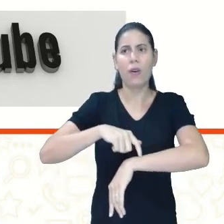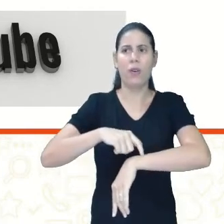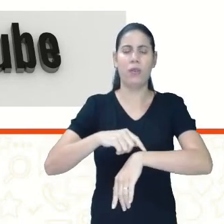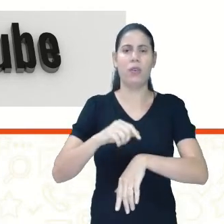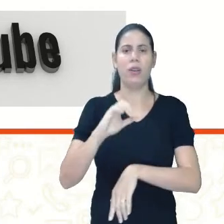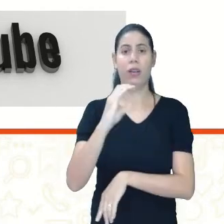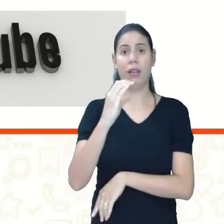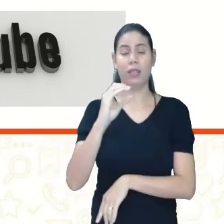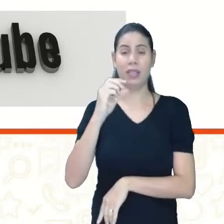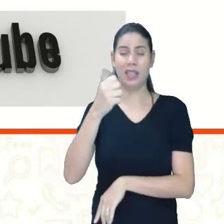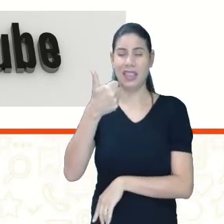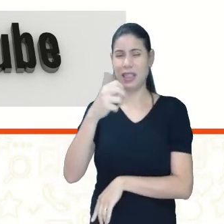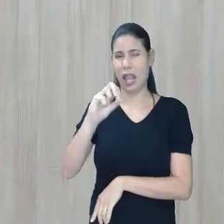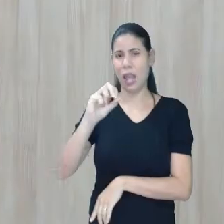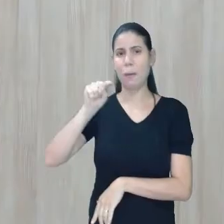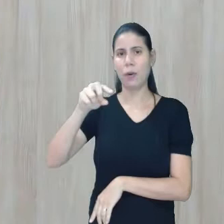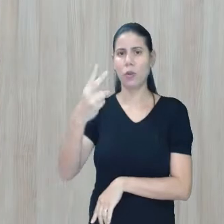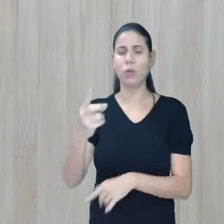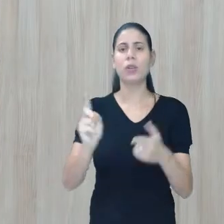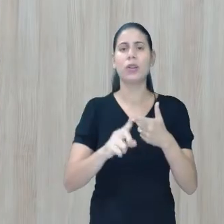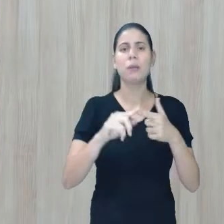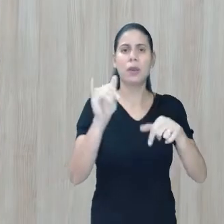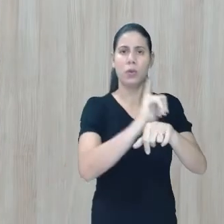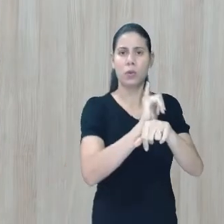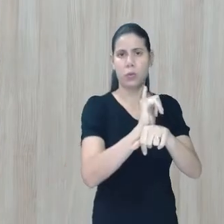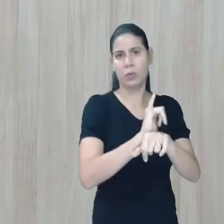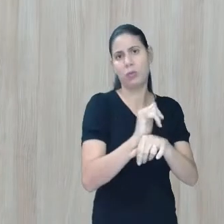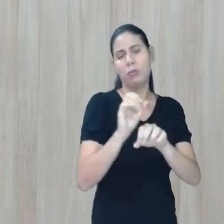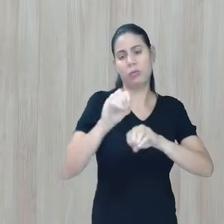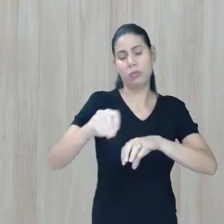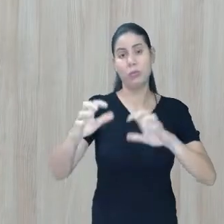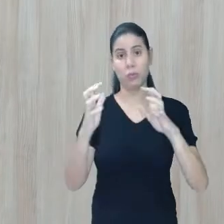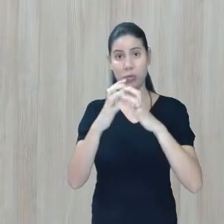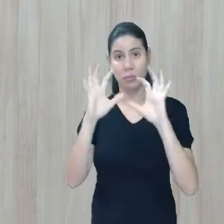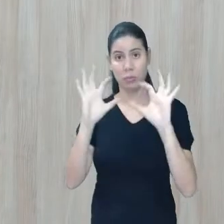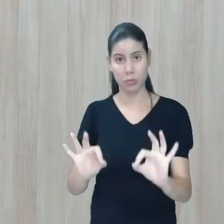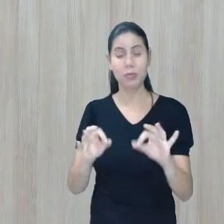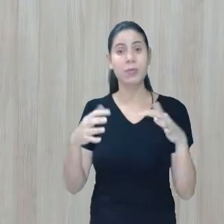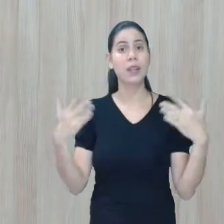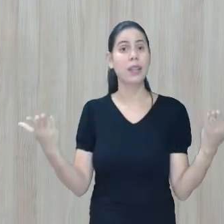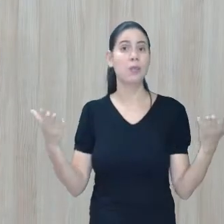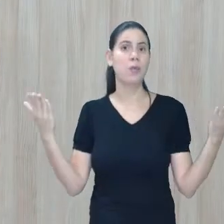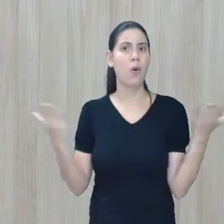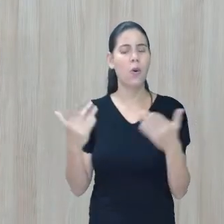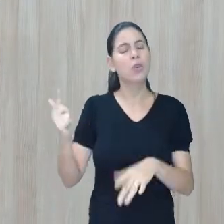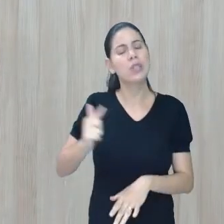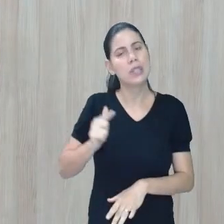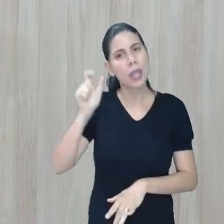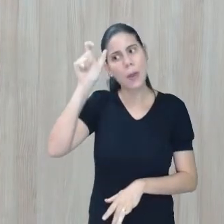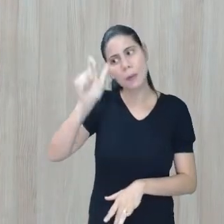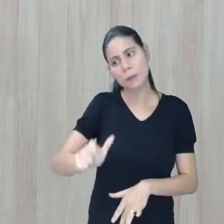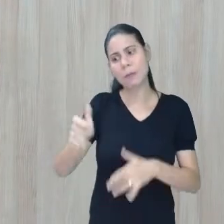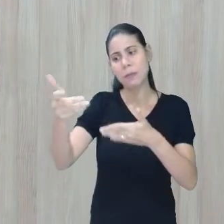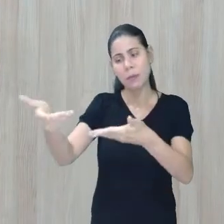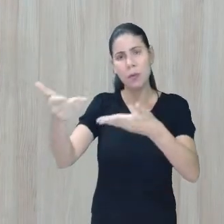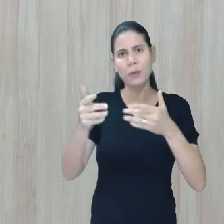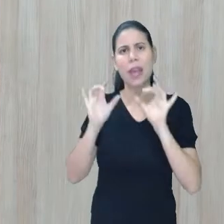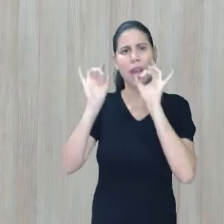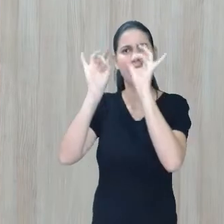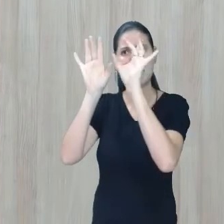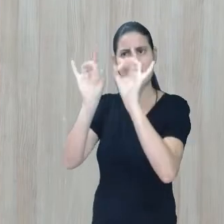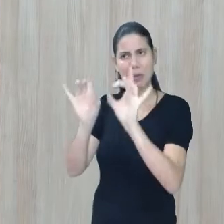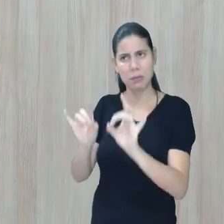no YouTube, o canal do Educa Recife. Vamos lá, hoje temos um convidado muito